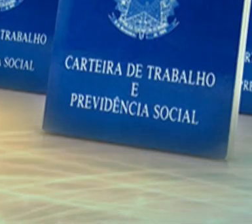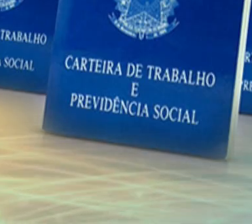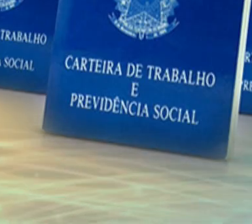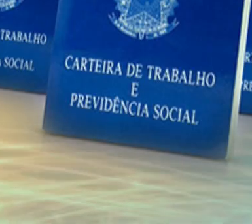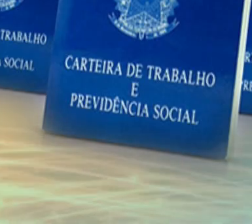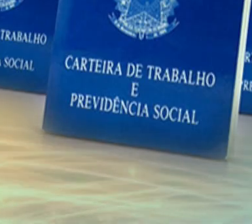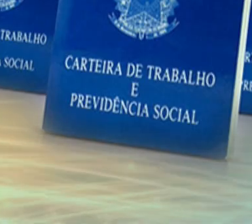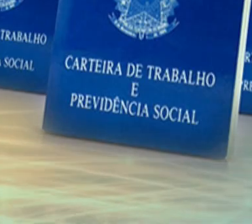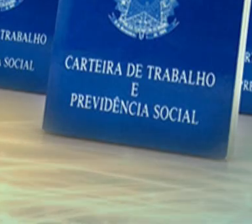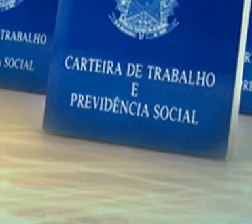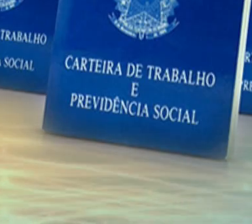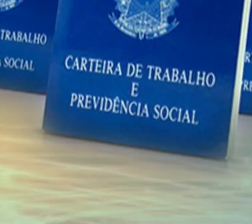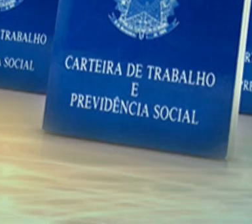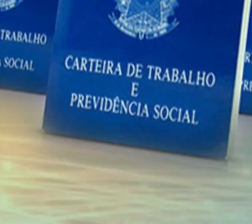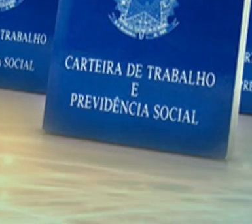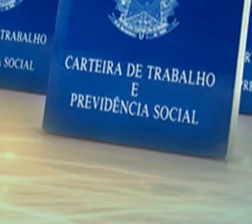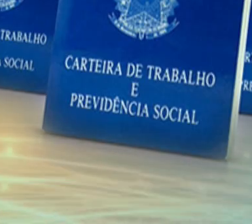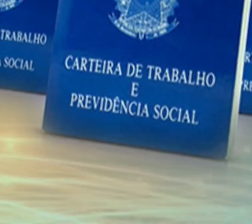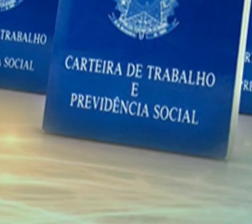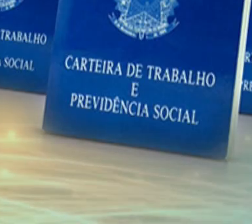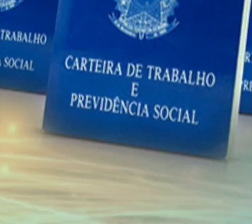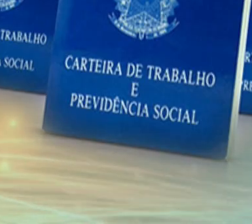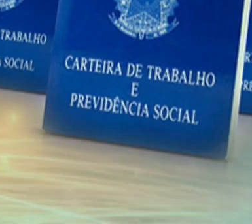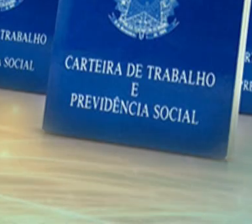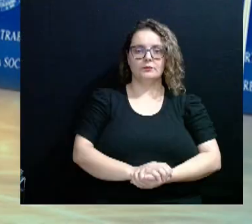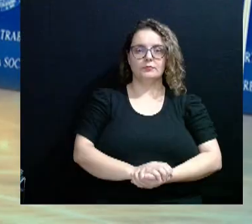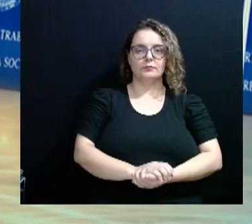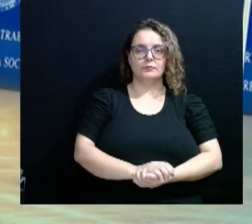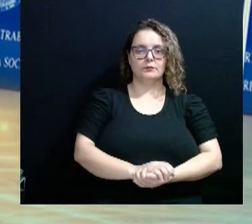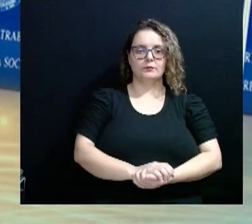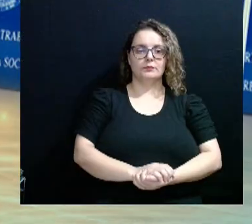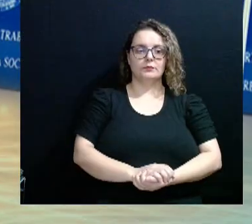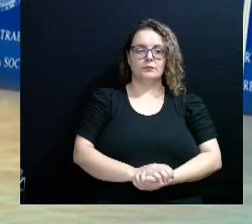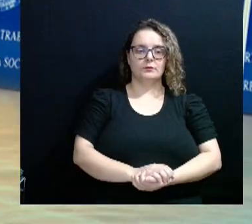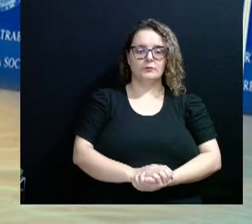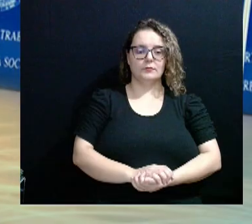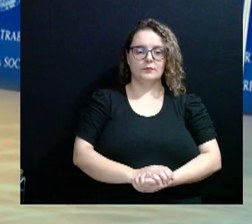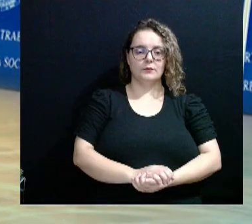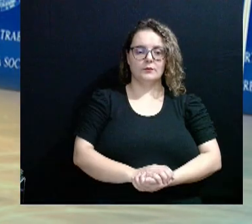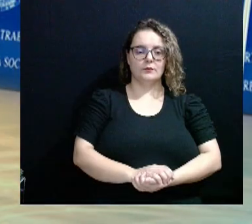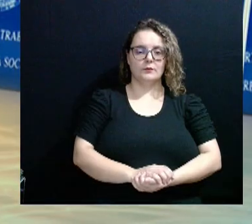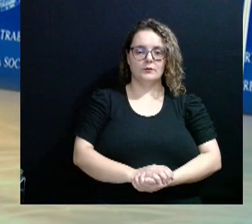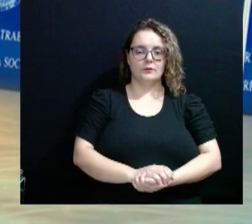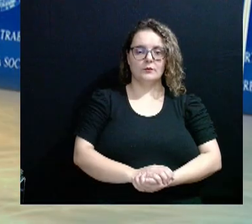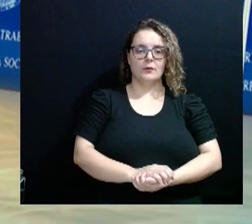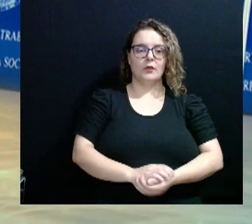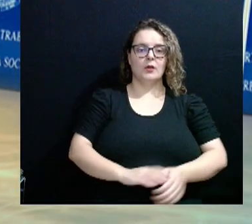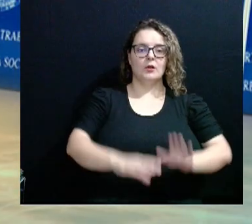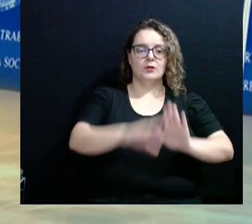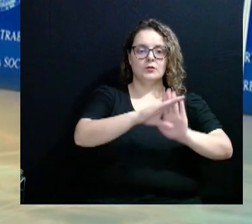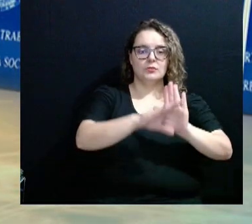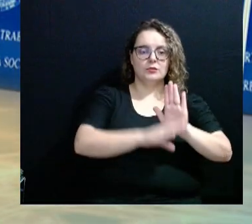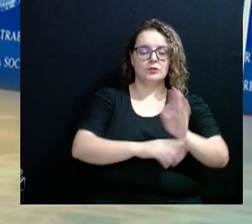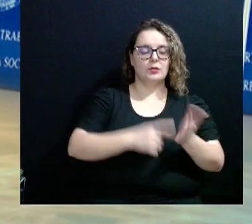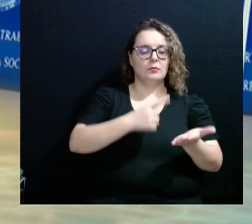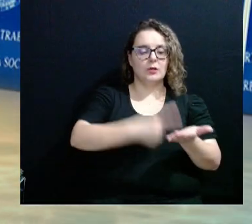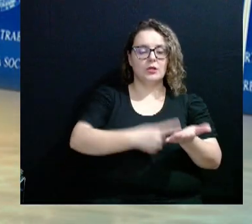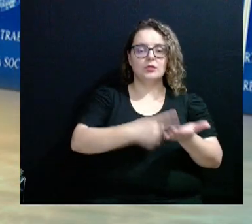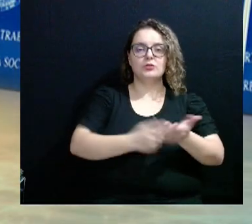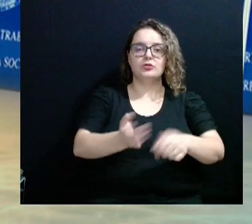cepat.campinas.sp.gov.br. Lembrando que o atendimento presencial do CEPAT é realizado mediante agendamento prévio pelo